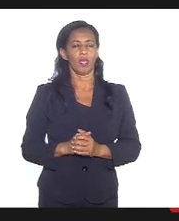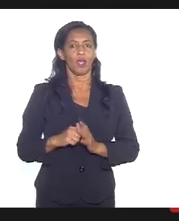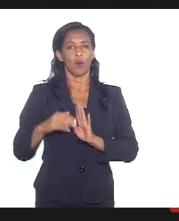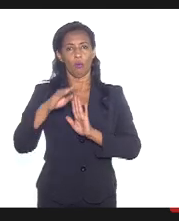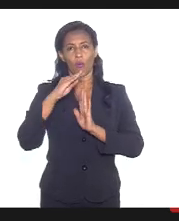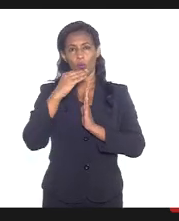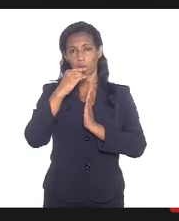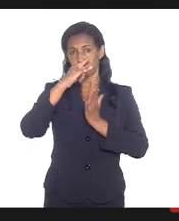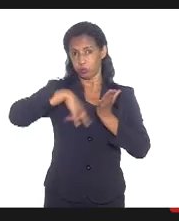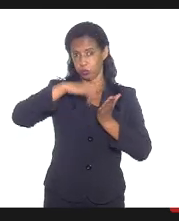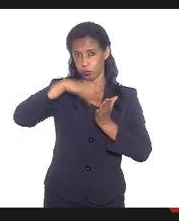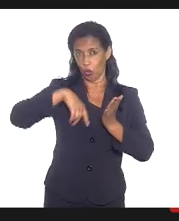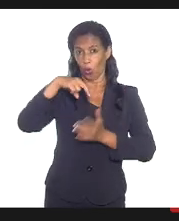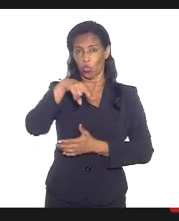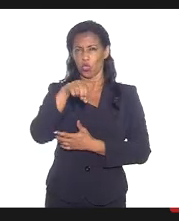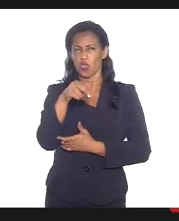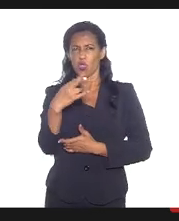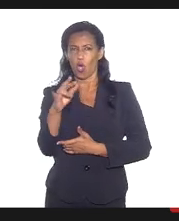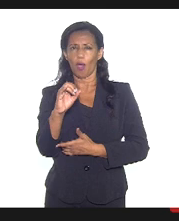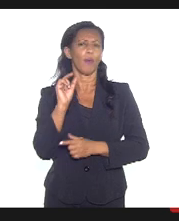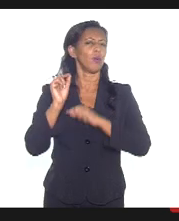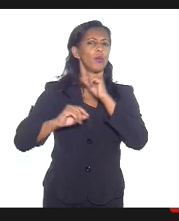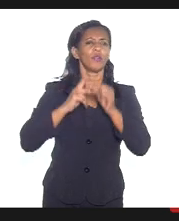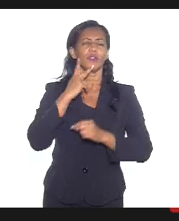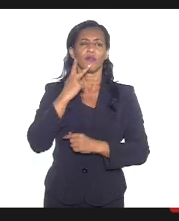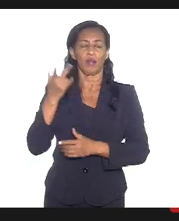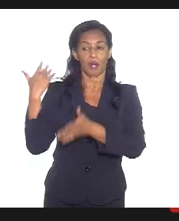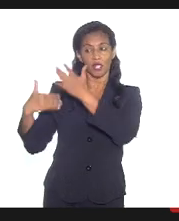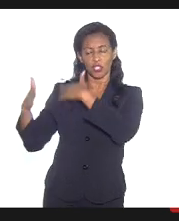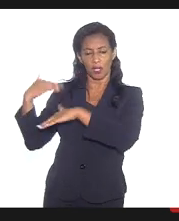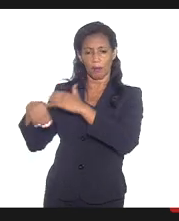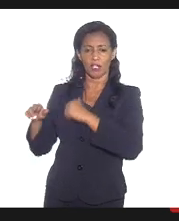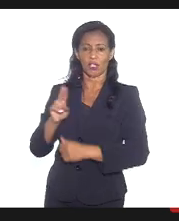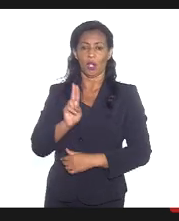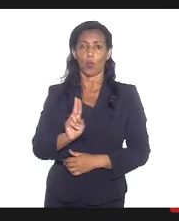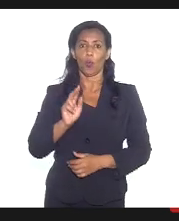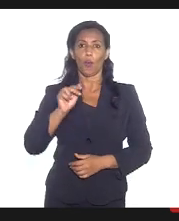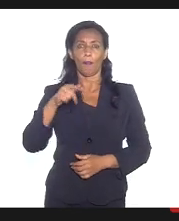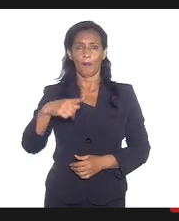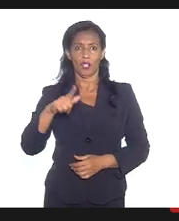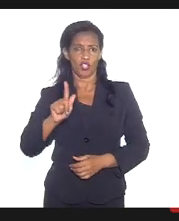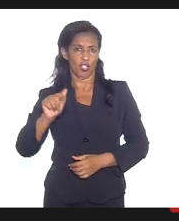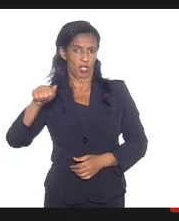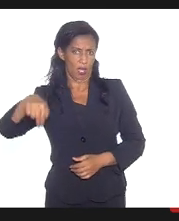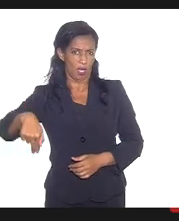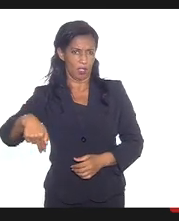vai estar falando? Antigamente, essas UPGNs, elas somente eram